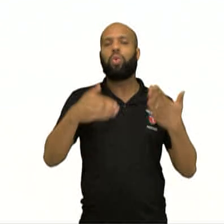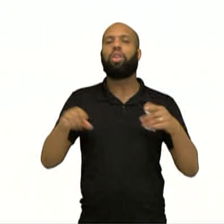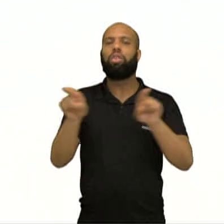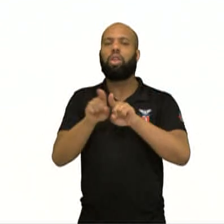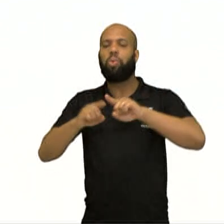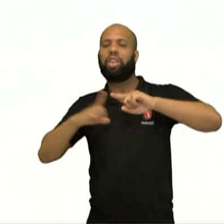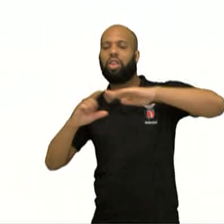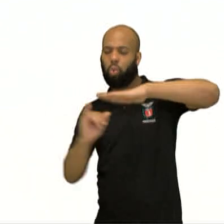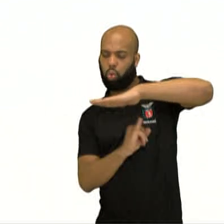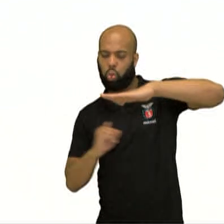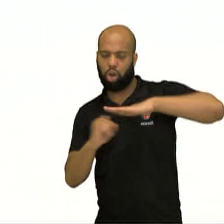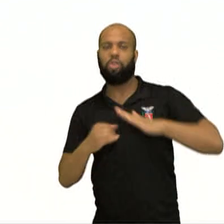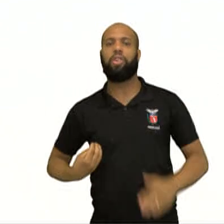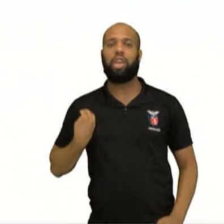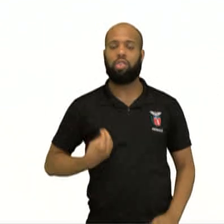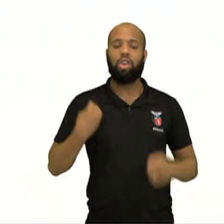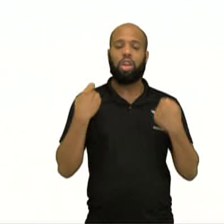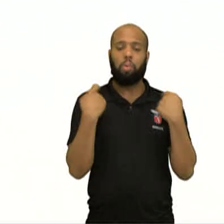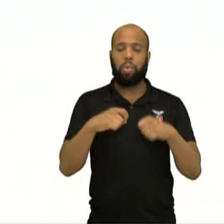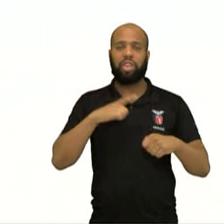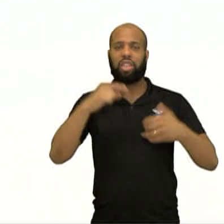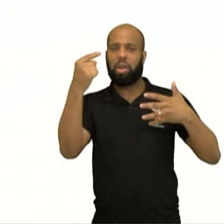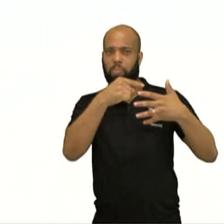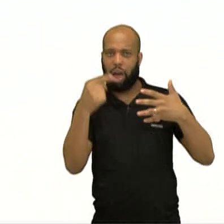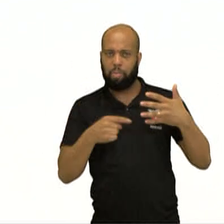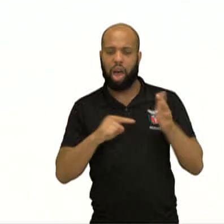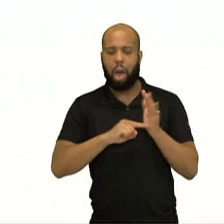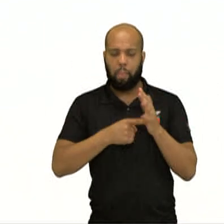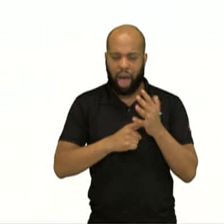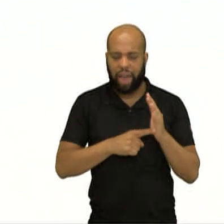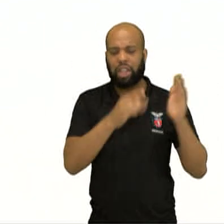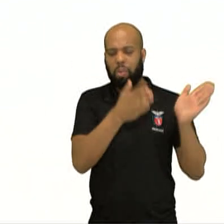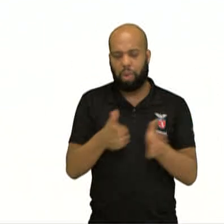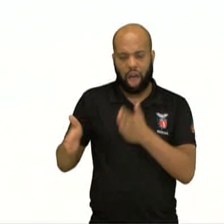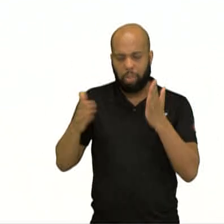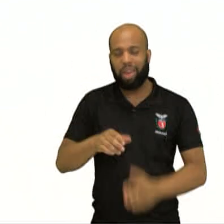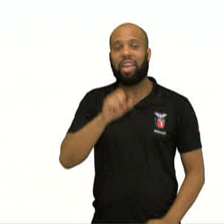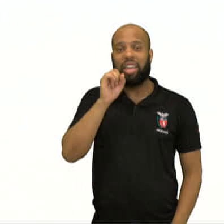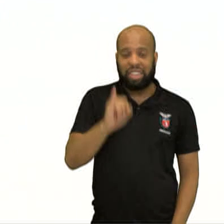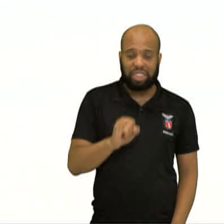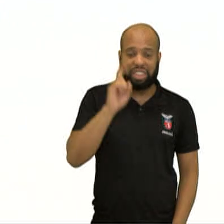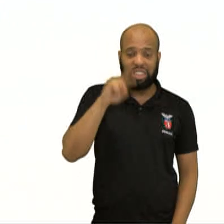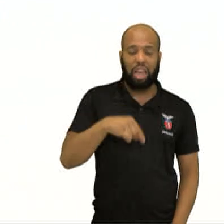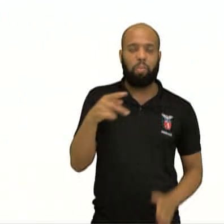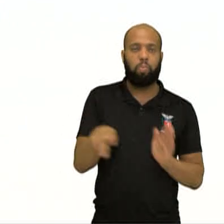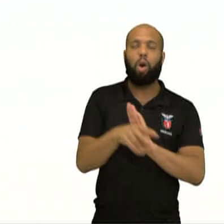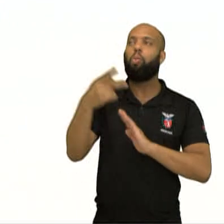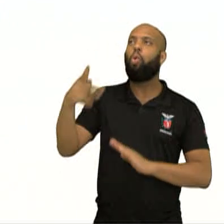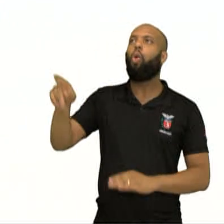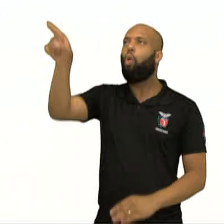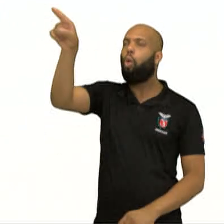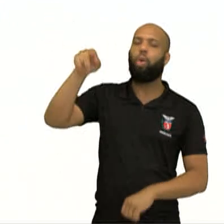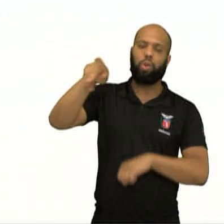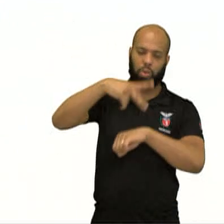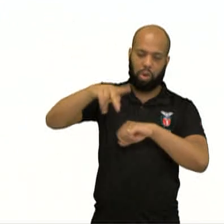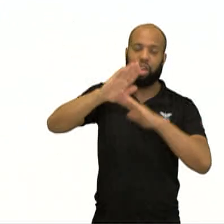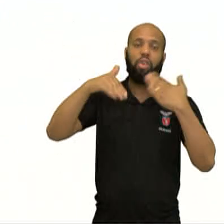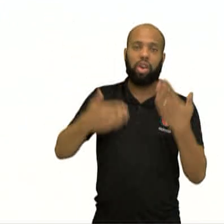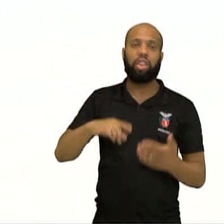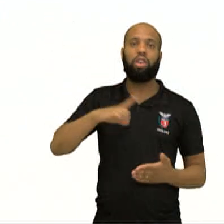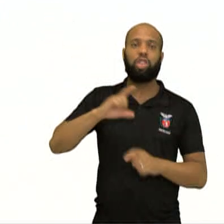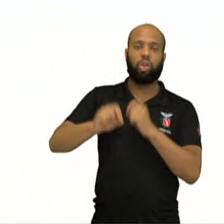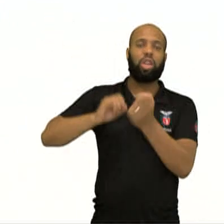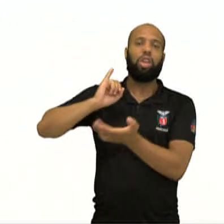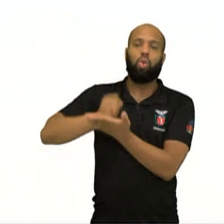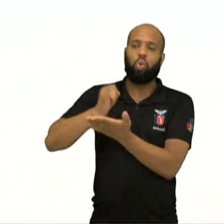indústria existir, precisa de vários equipamentos, maquinários. Se esses equipamentos fossem importados, os impostos aí